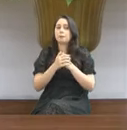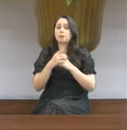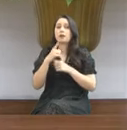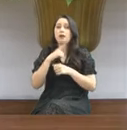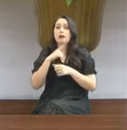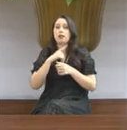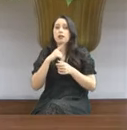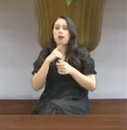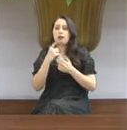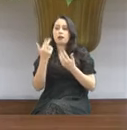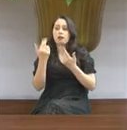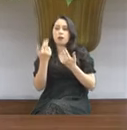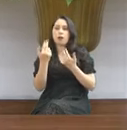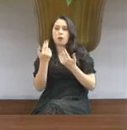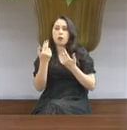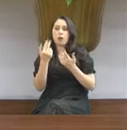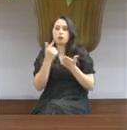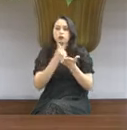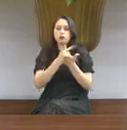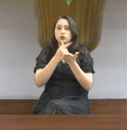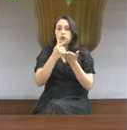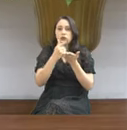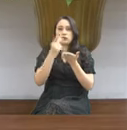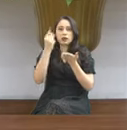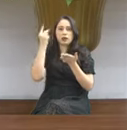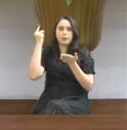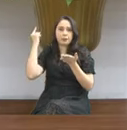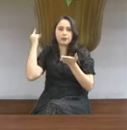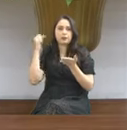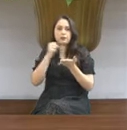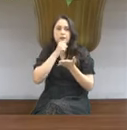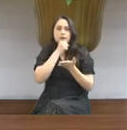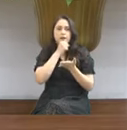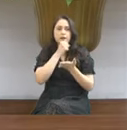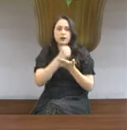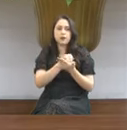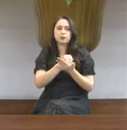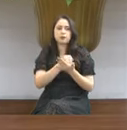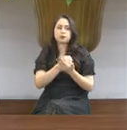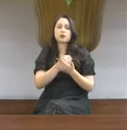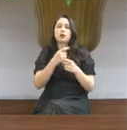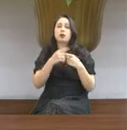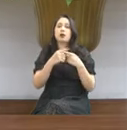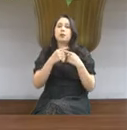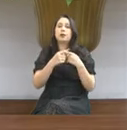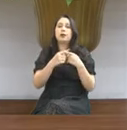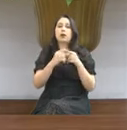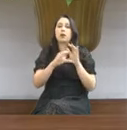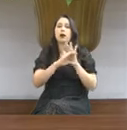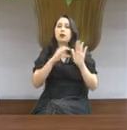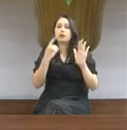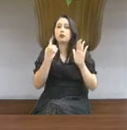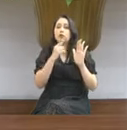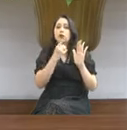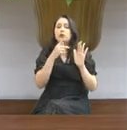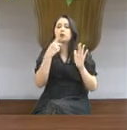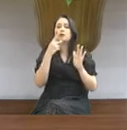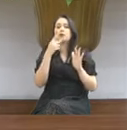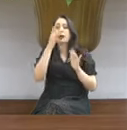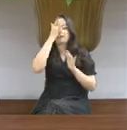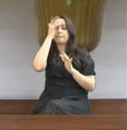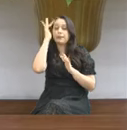Gênesis. Capítulo 11, quando fala da galeria daqueles que têm fé, todos os